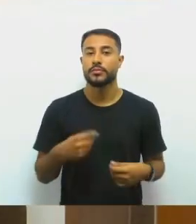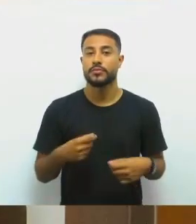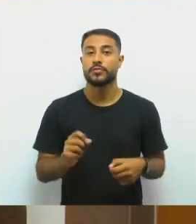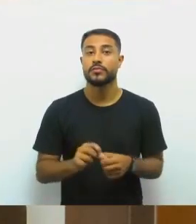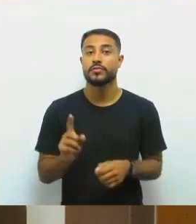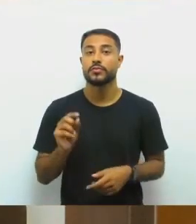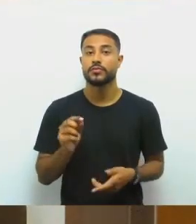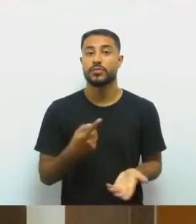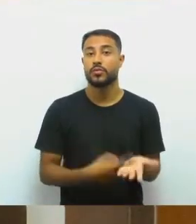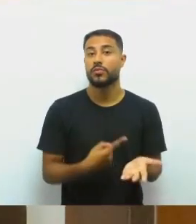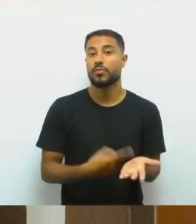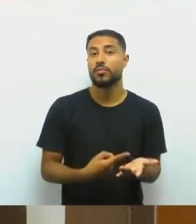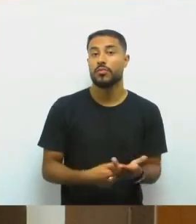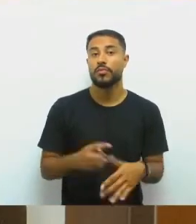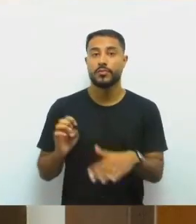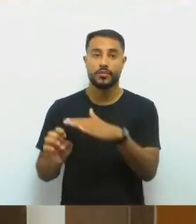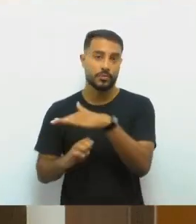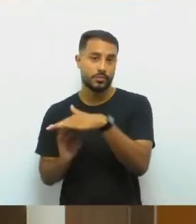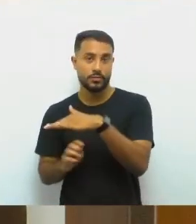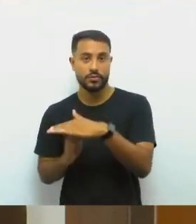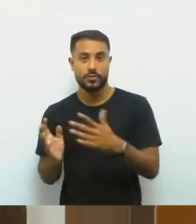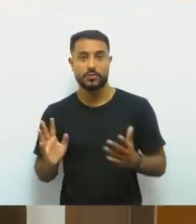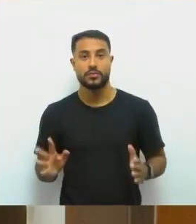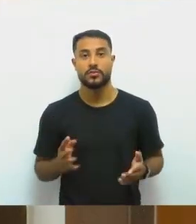moradores, revoltados, colocaram a quadra,